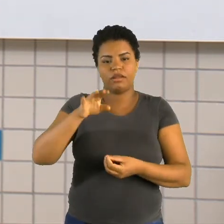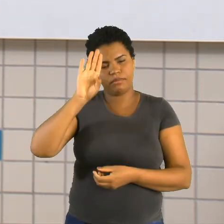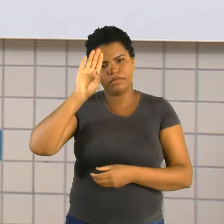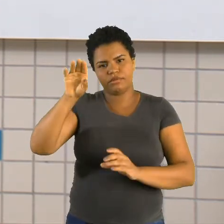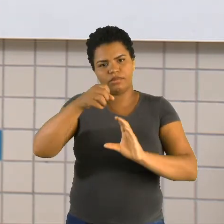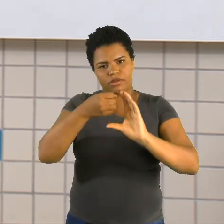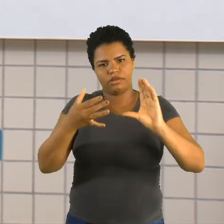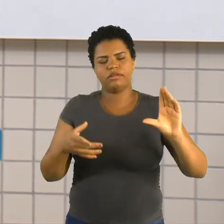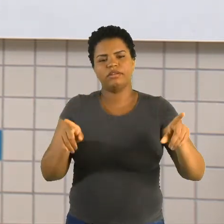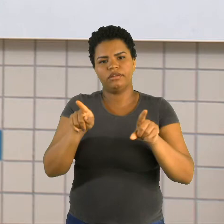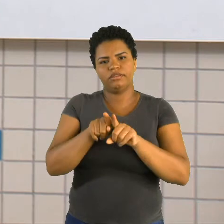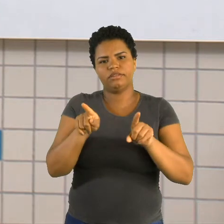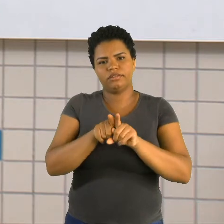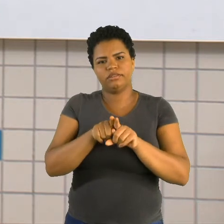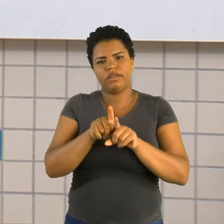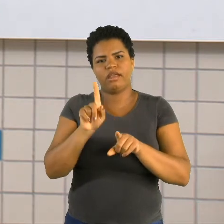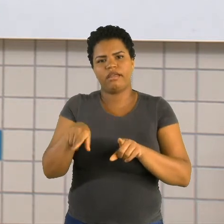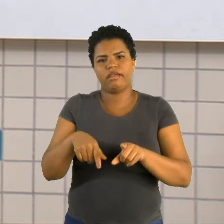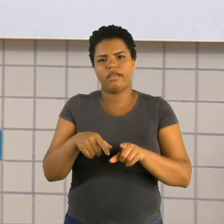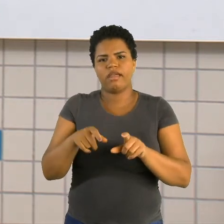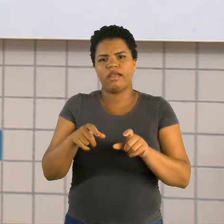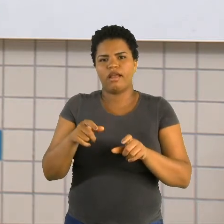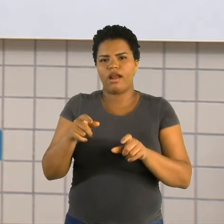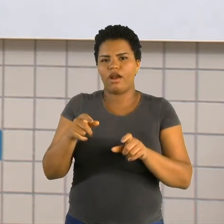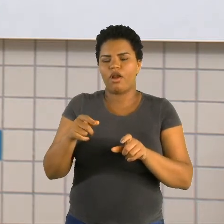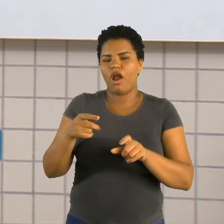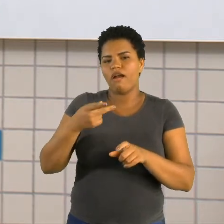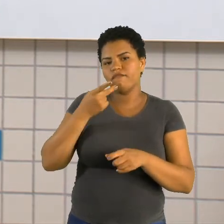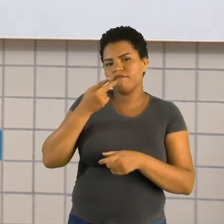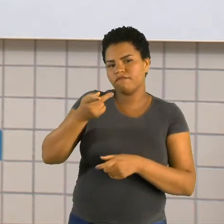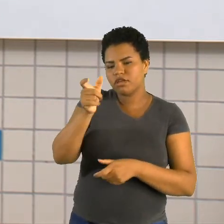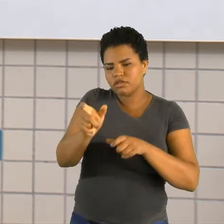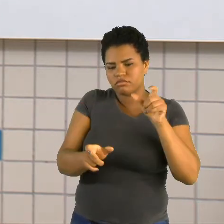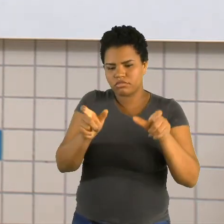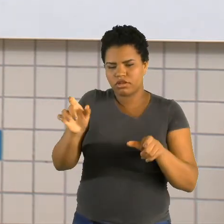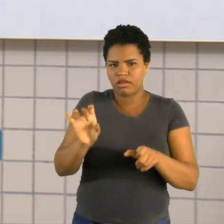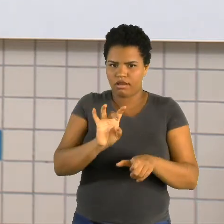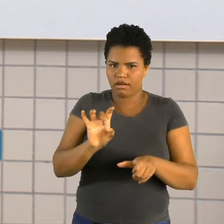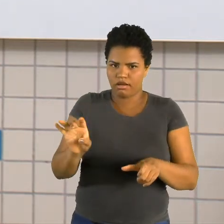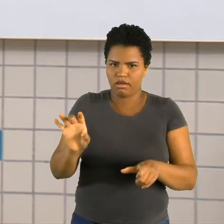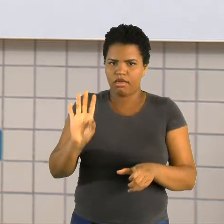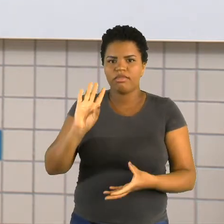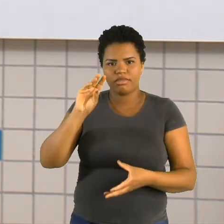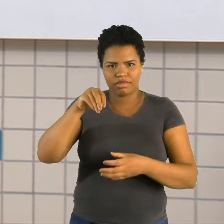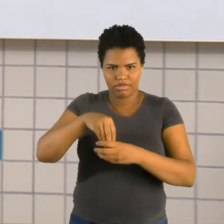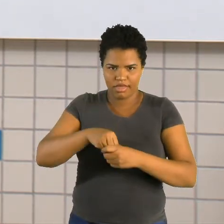dela também é que as falas das personagens aparecem entre